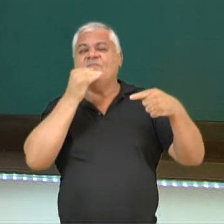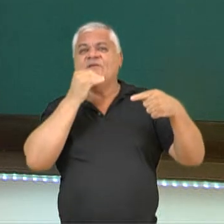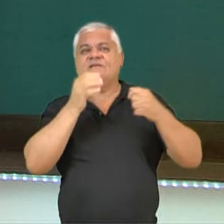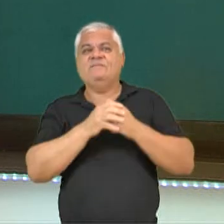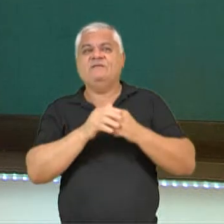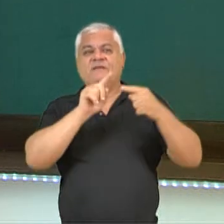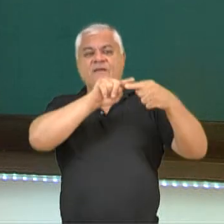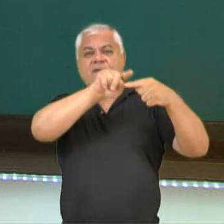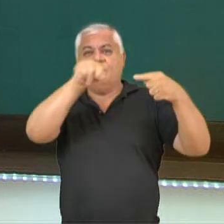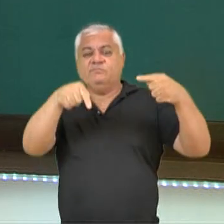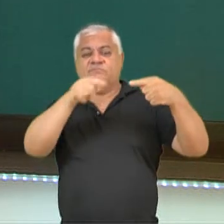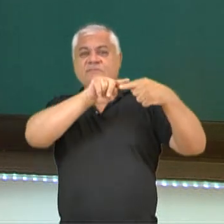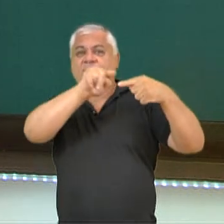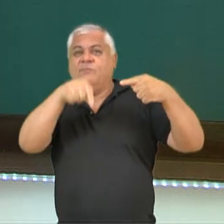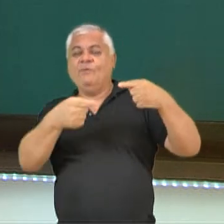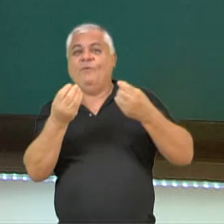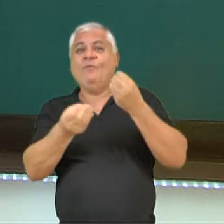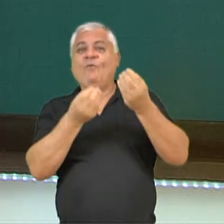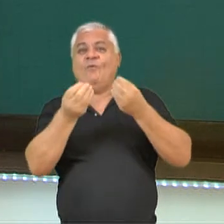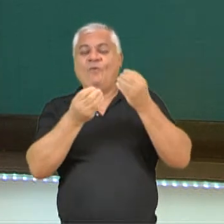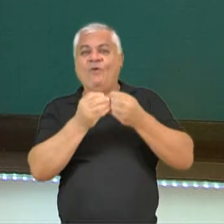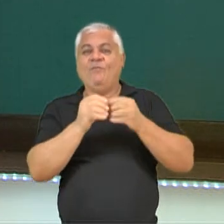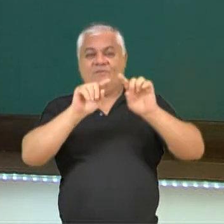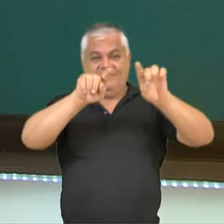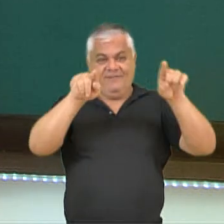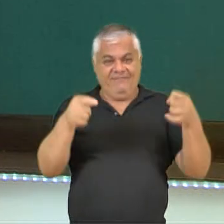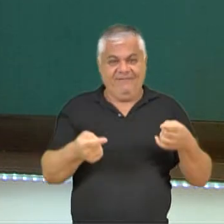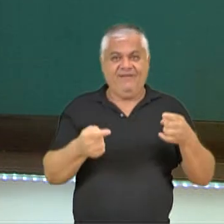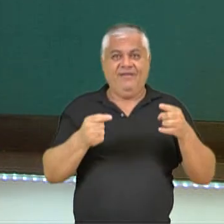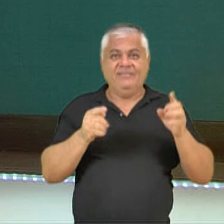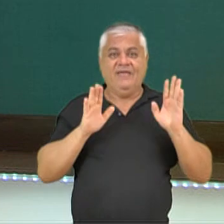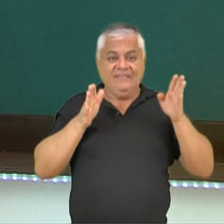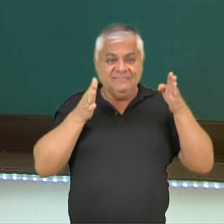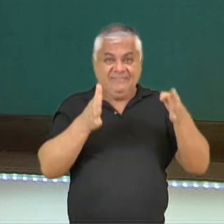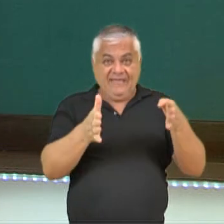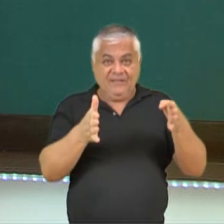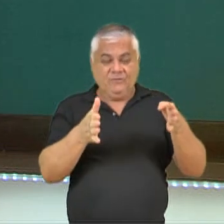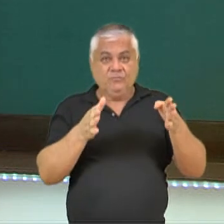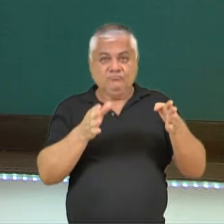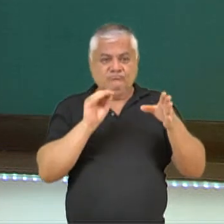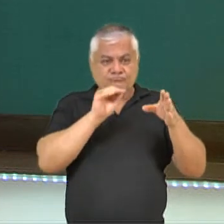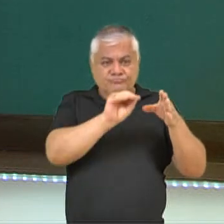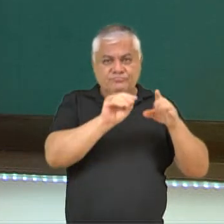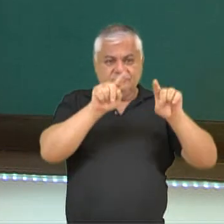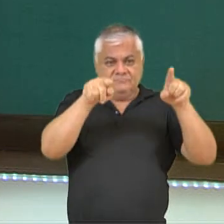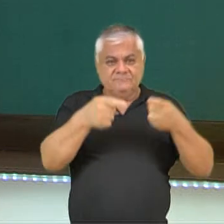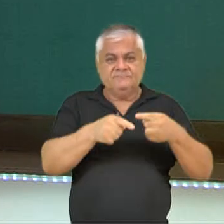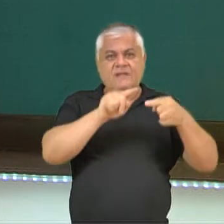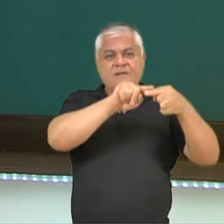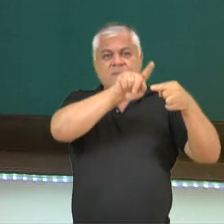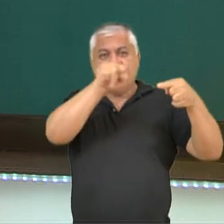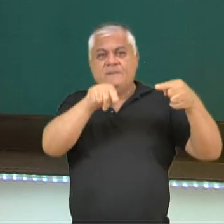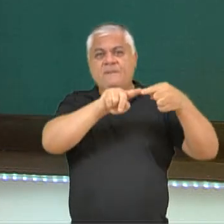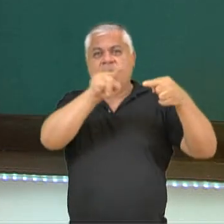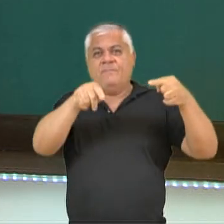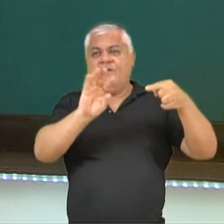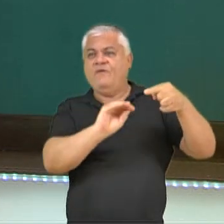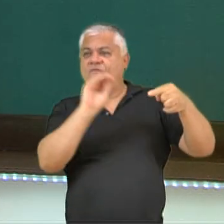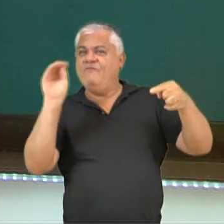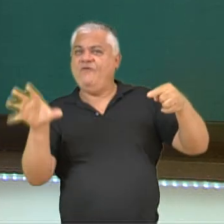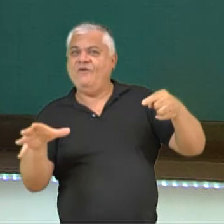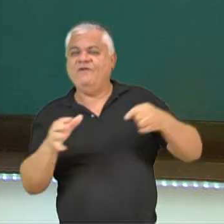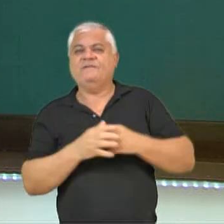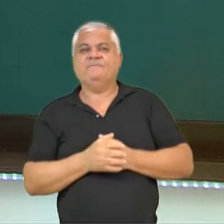preciso distribuir ela para todos os termos que estejam dentro dos parênteses. Então, olha aqui, ó. Um